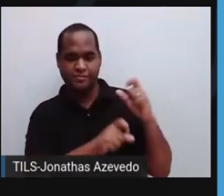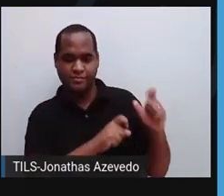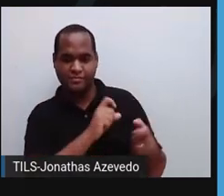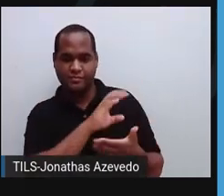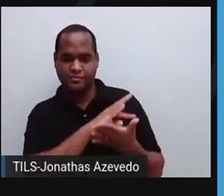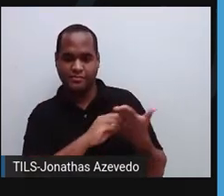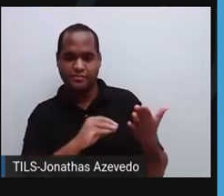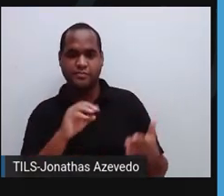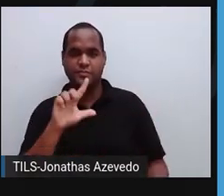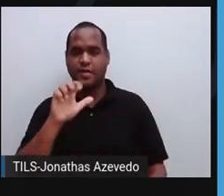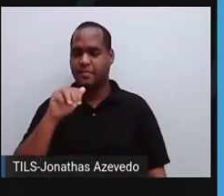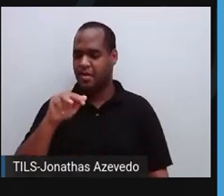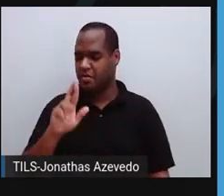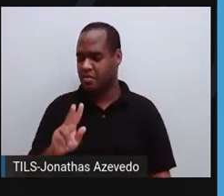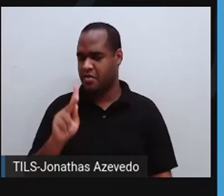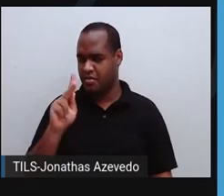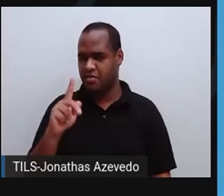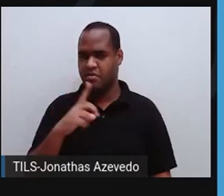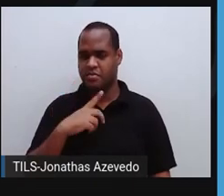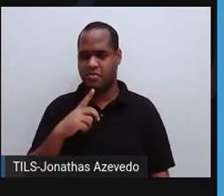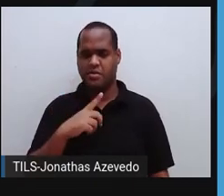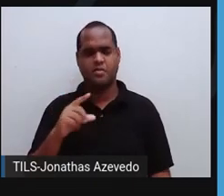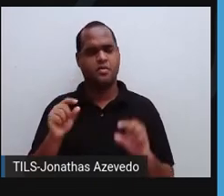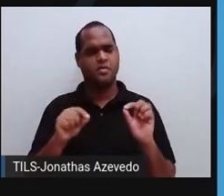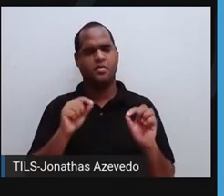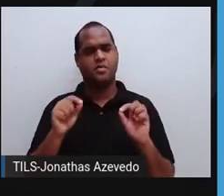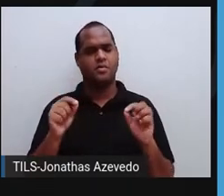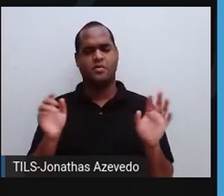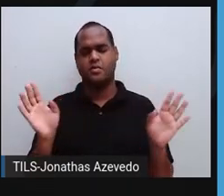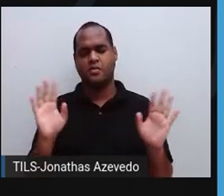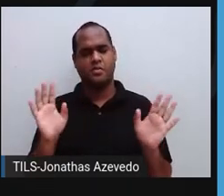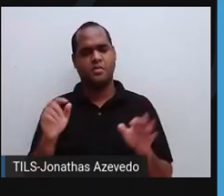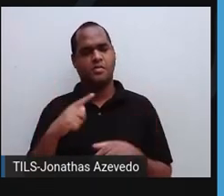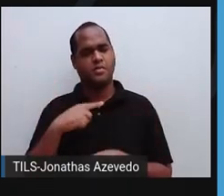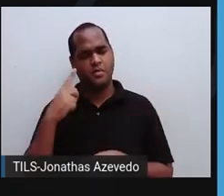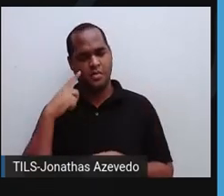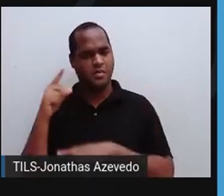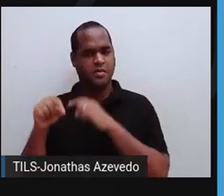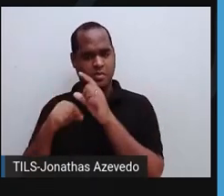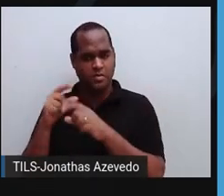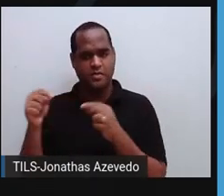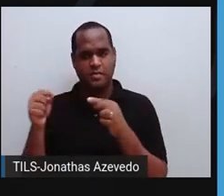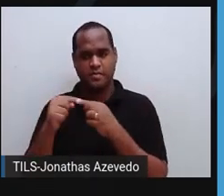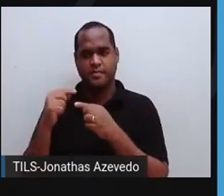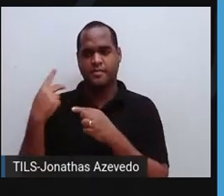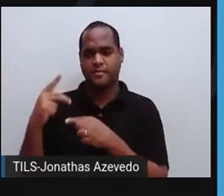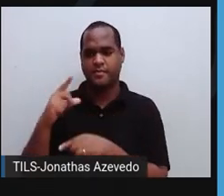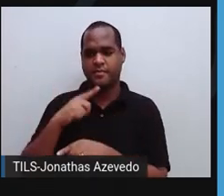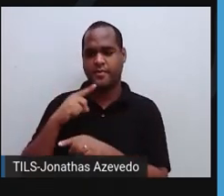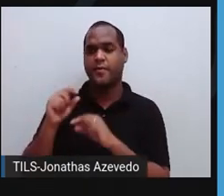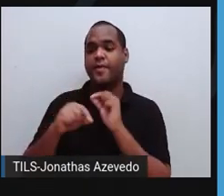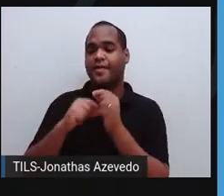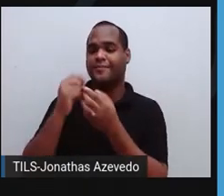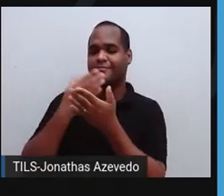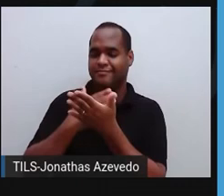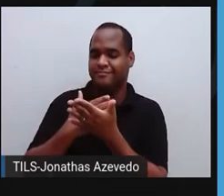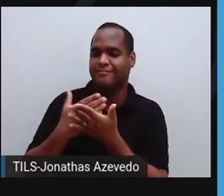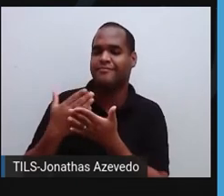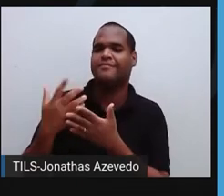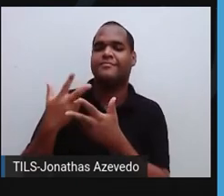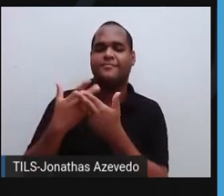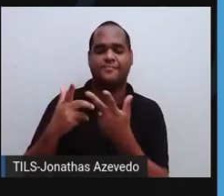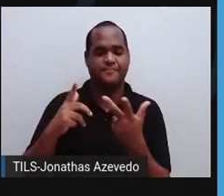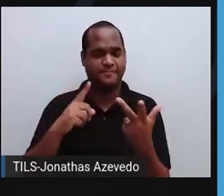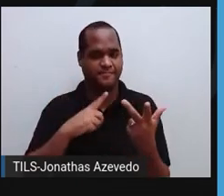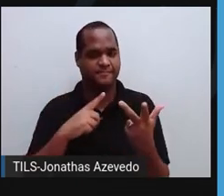Lamarck dizia, você adquiriu, não. Essa seleção, ela vai ser a partir de variações